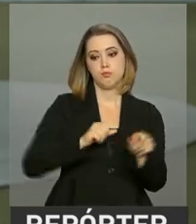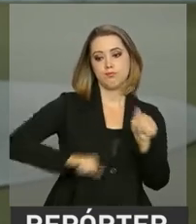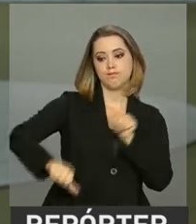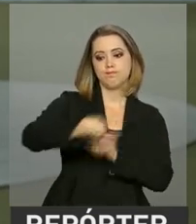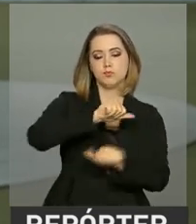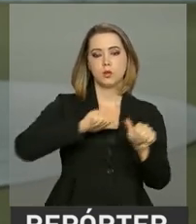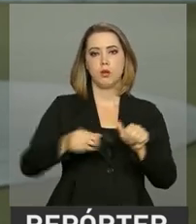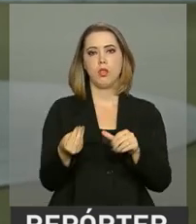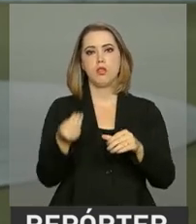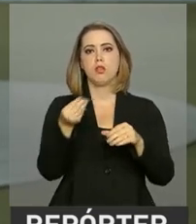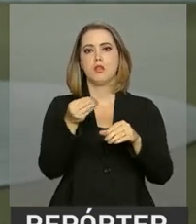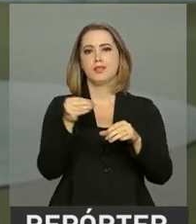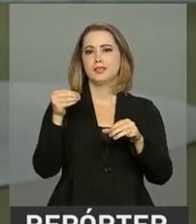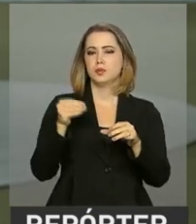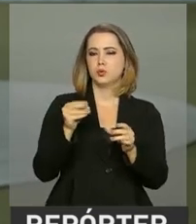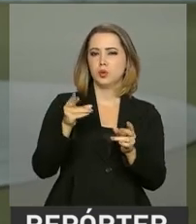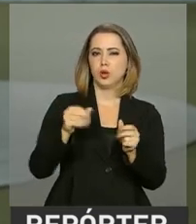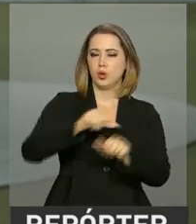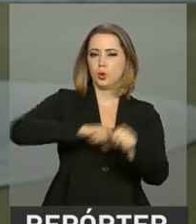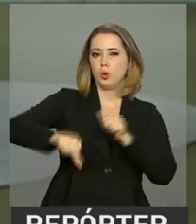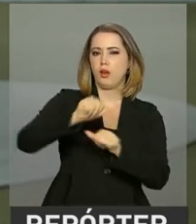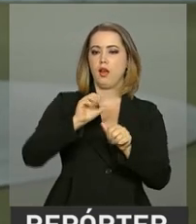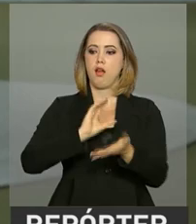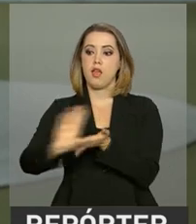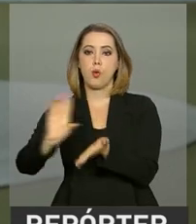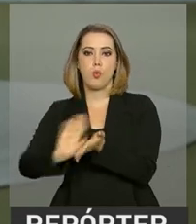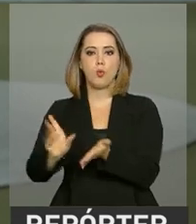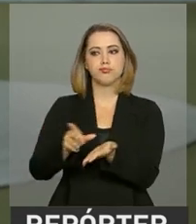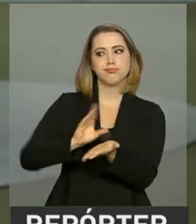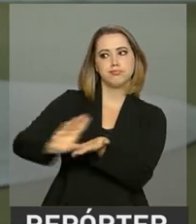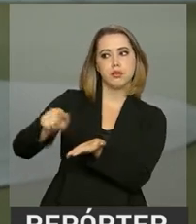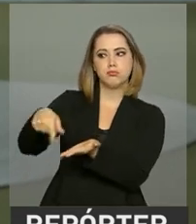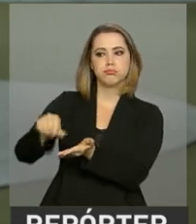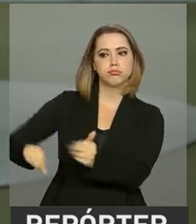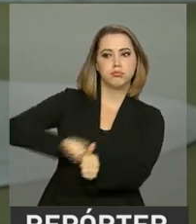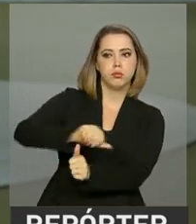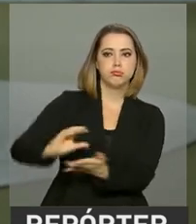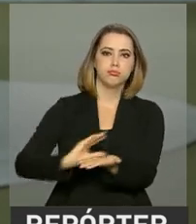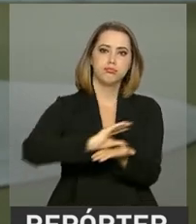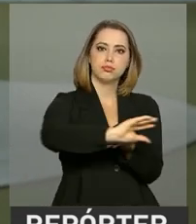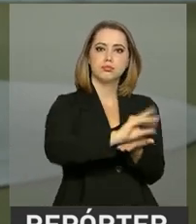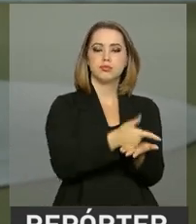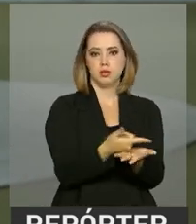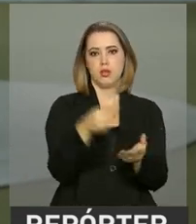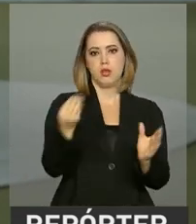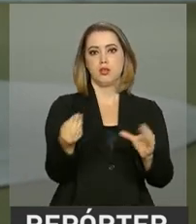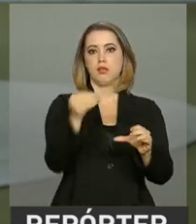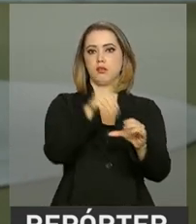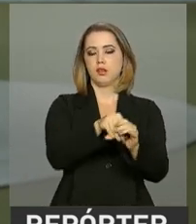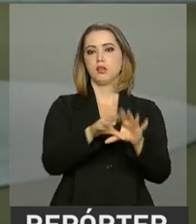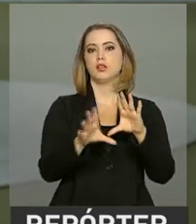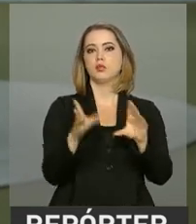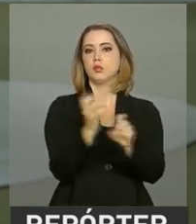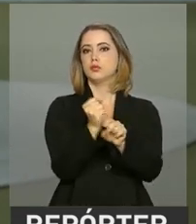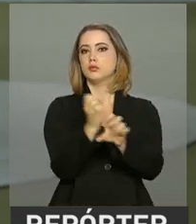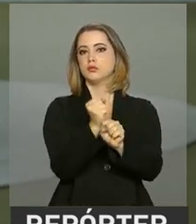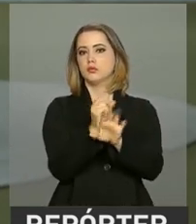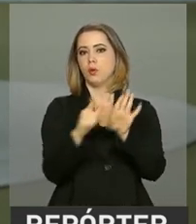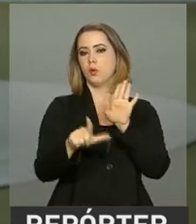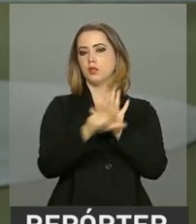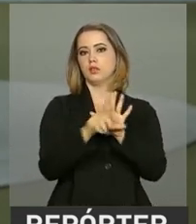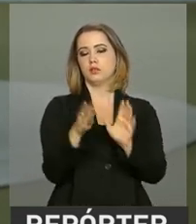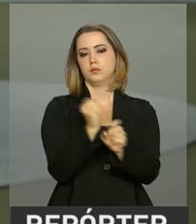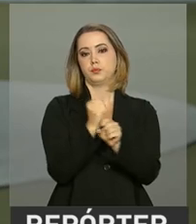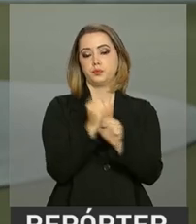do orçamento. A previsão é que estes destaques sejam analisados e votados na sessão que vai ser retomada